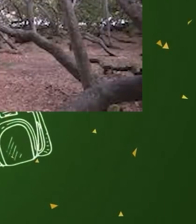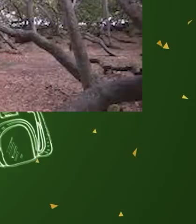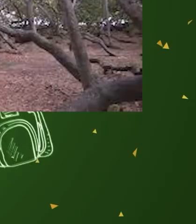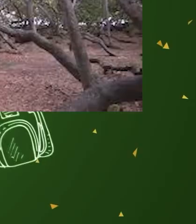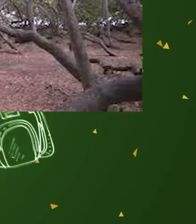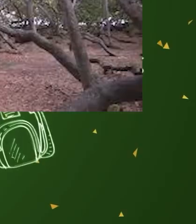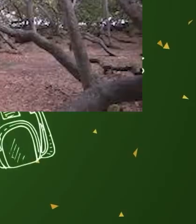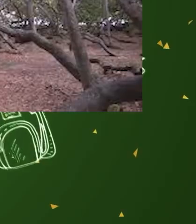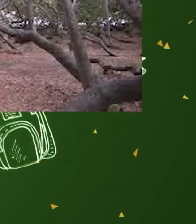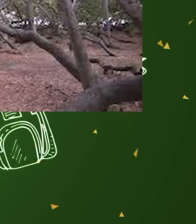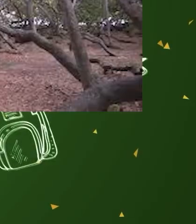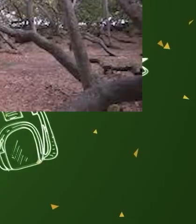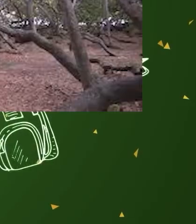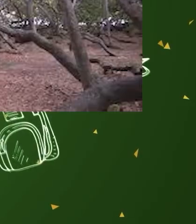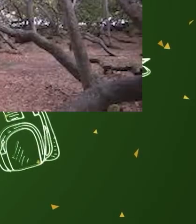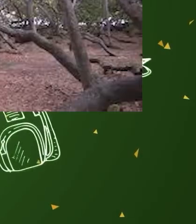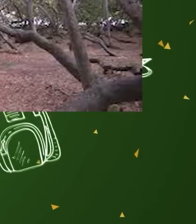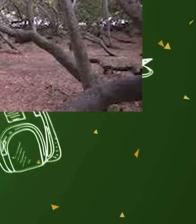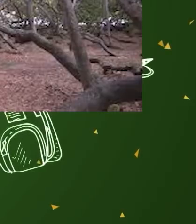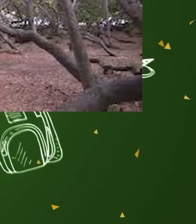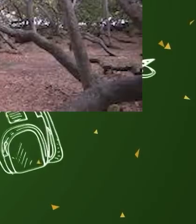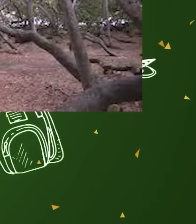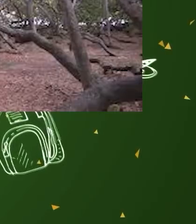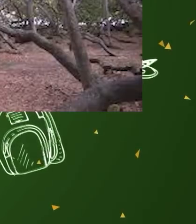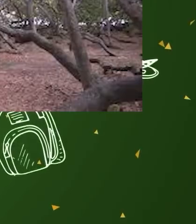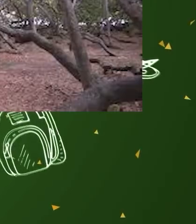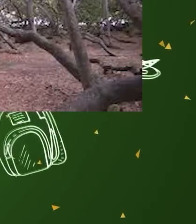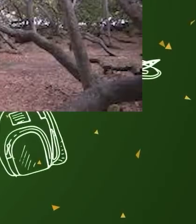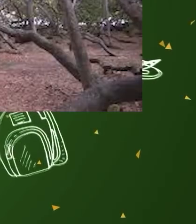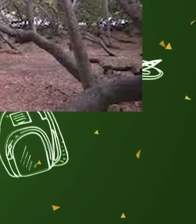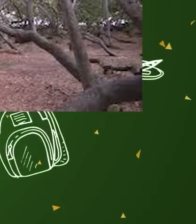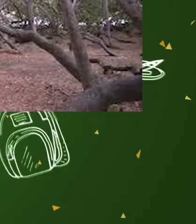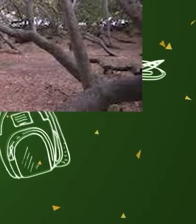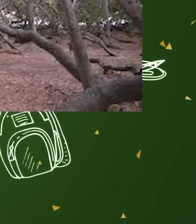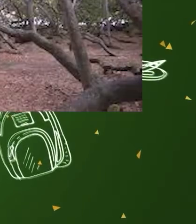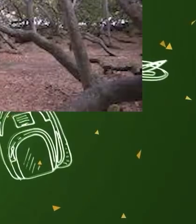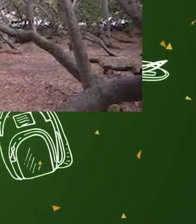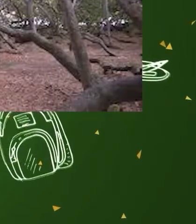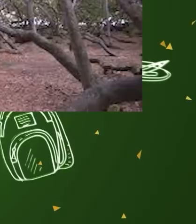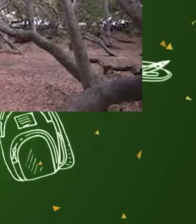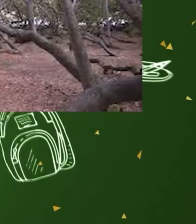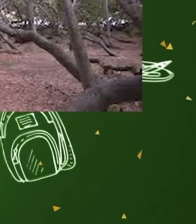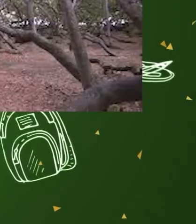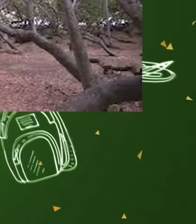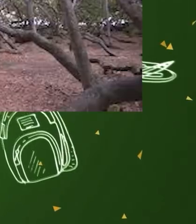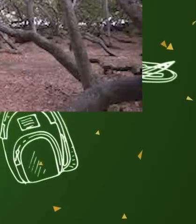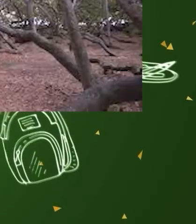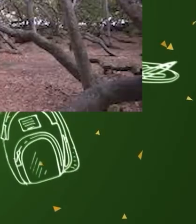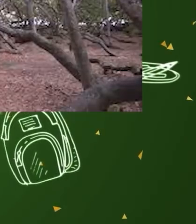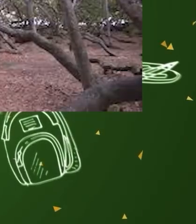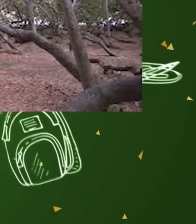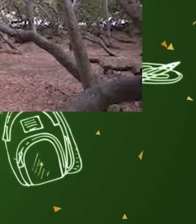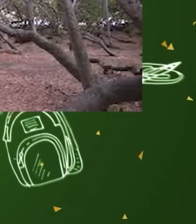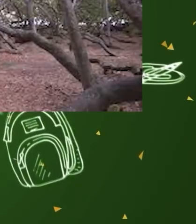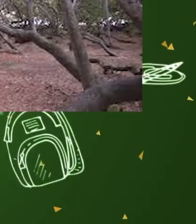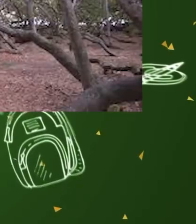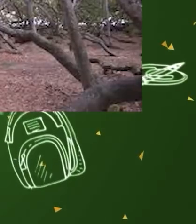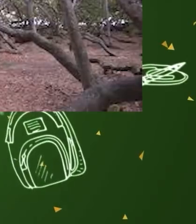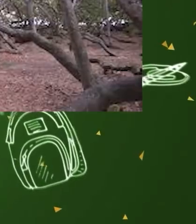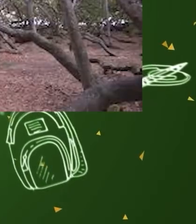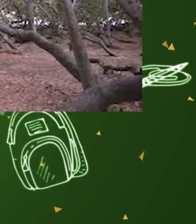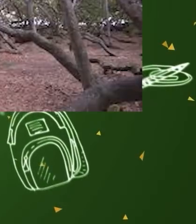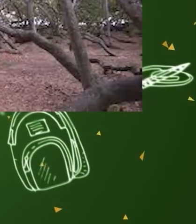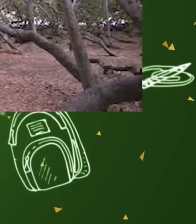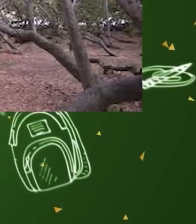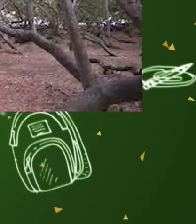95% desse todo e ela é retorcida e foi crescendo também. Mas como se